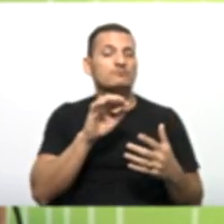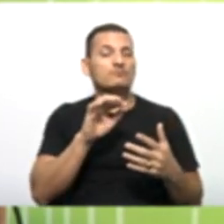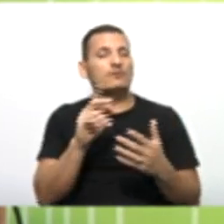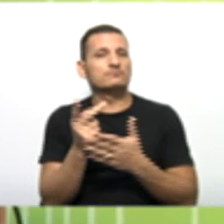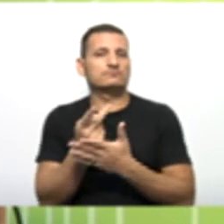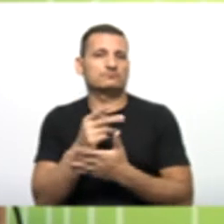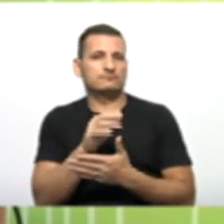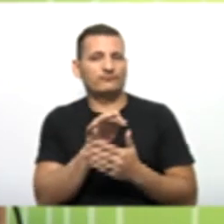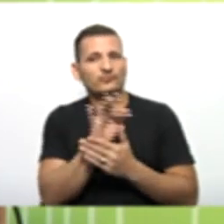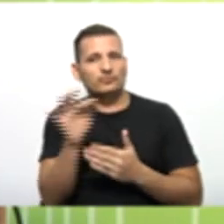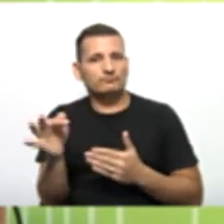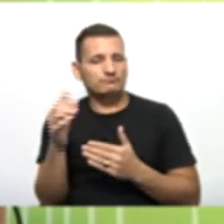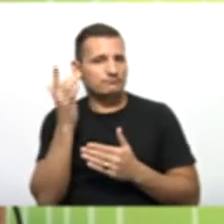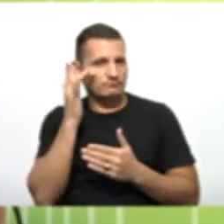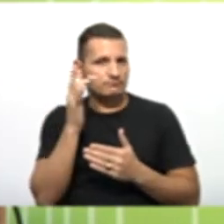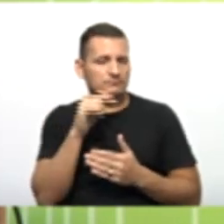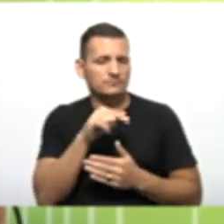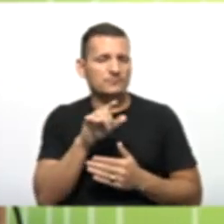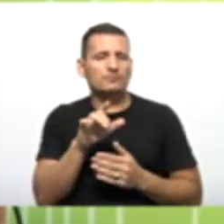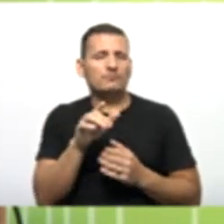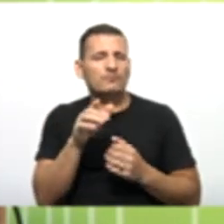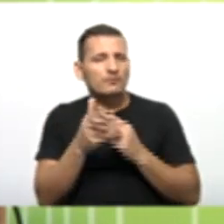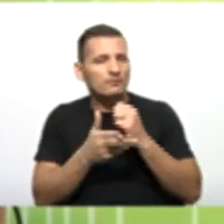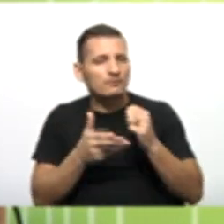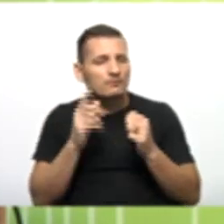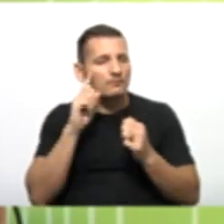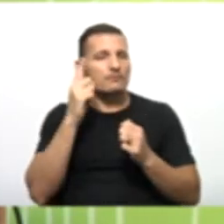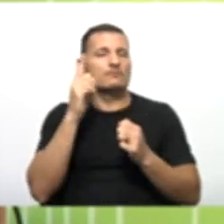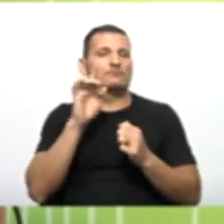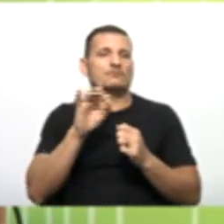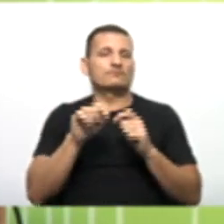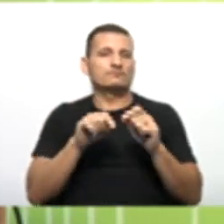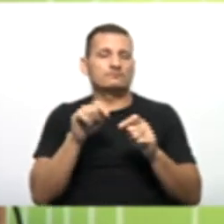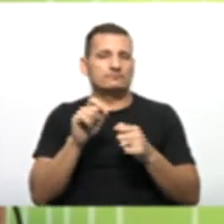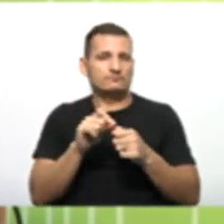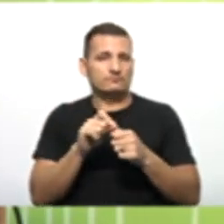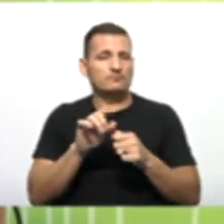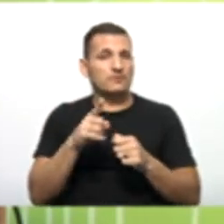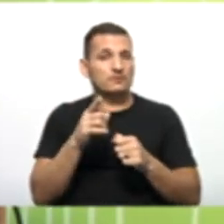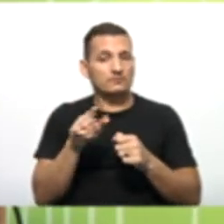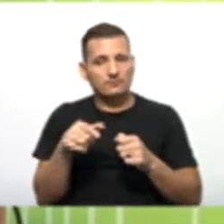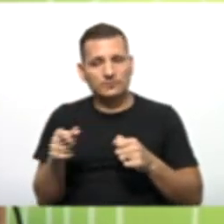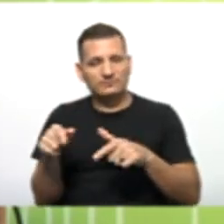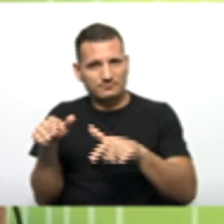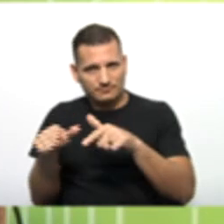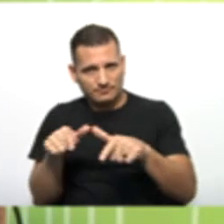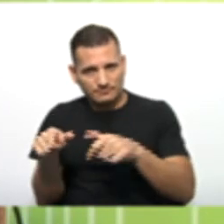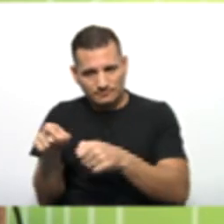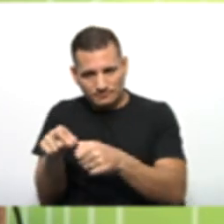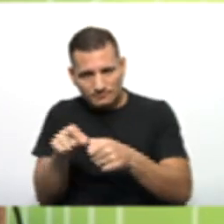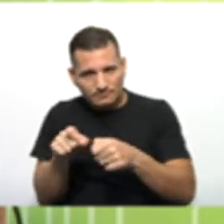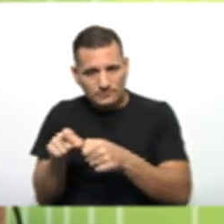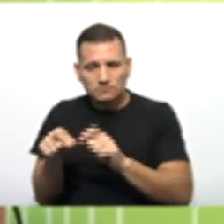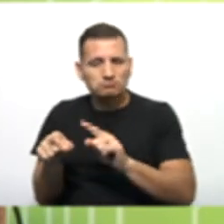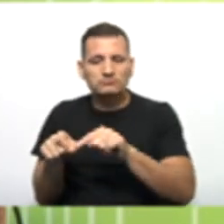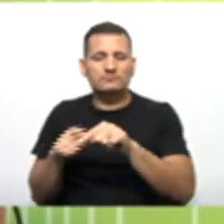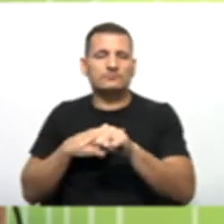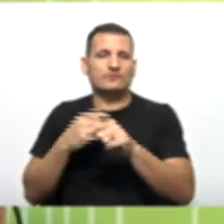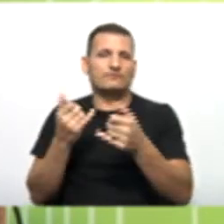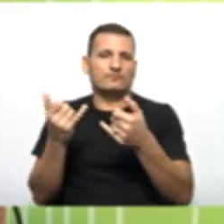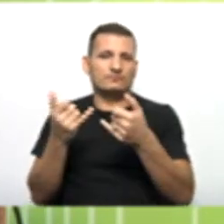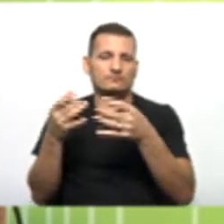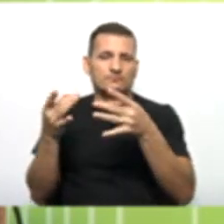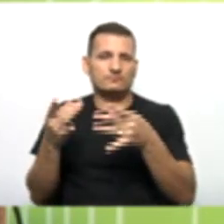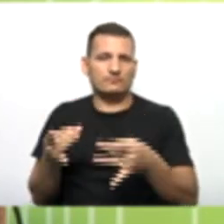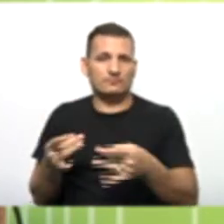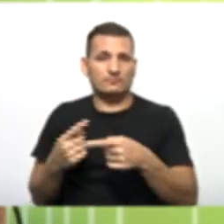tenho uma básica ideia daquilo que eu posso fazer, mas na execução não. Na execução eu já tenho informações detalhadas. Por